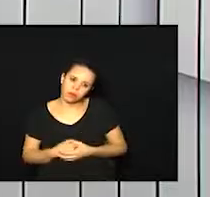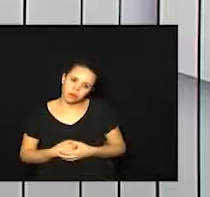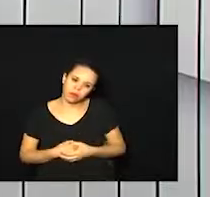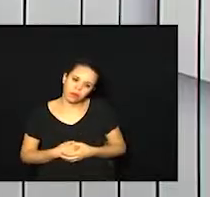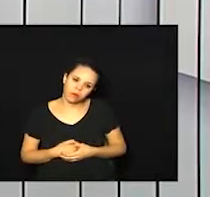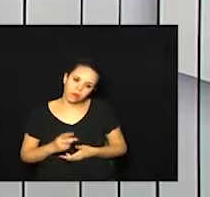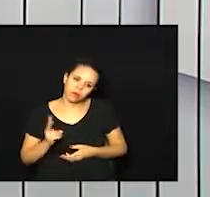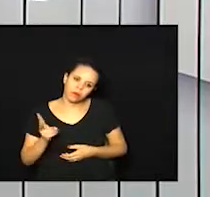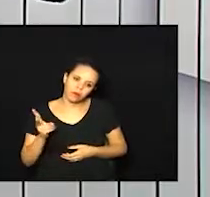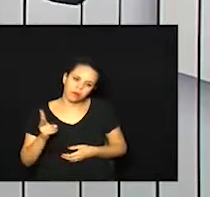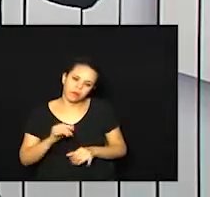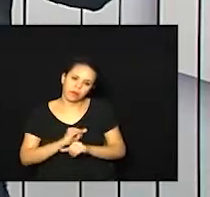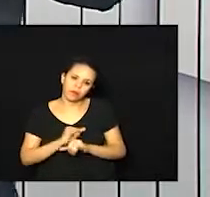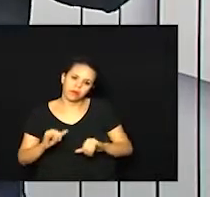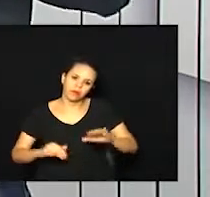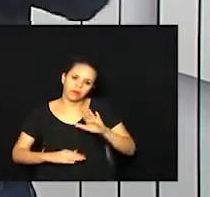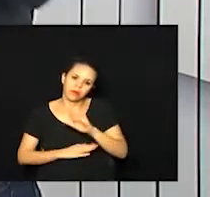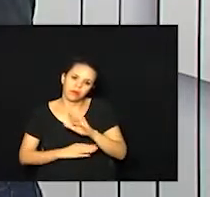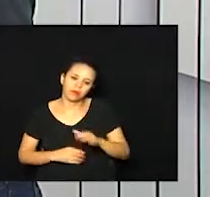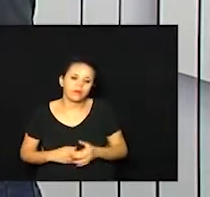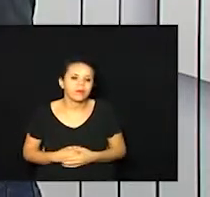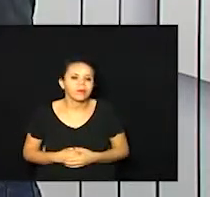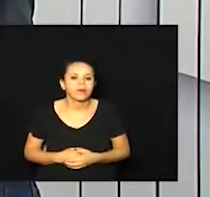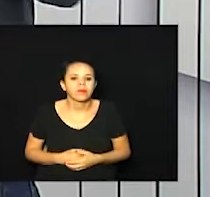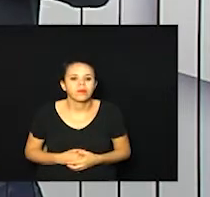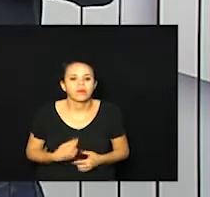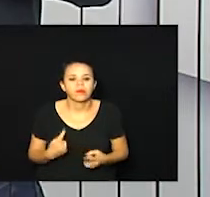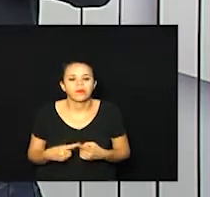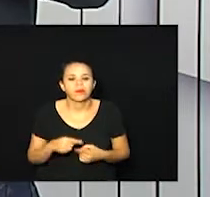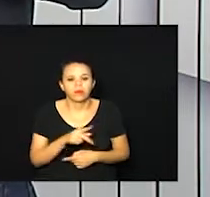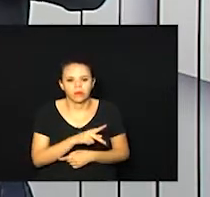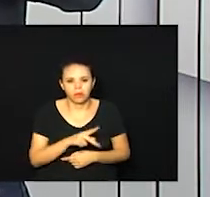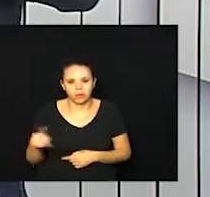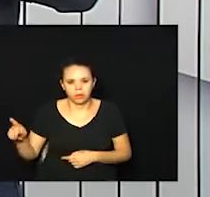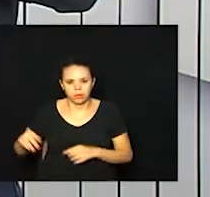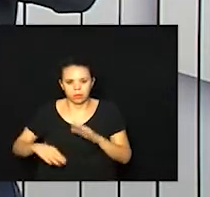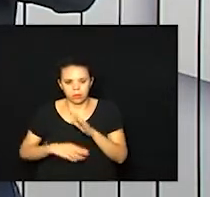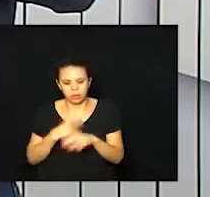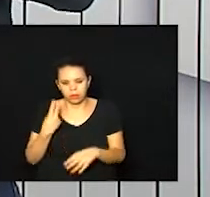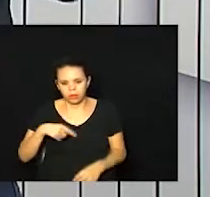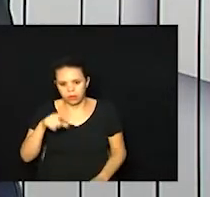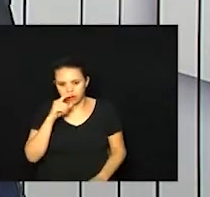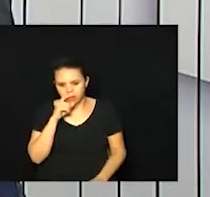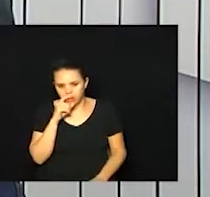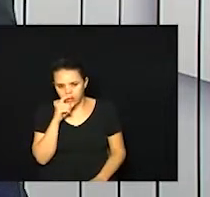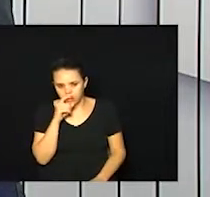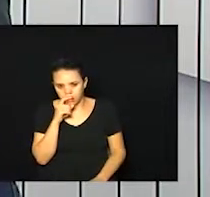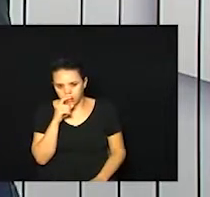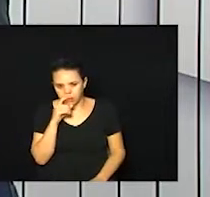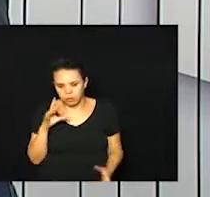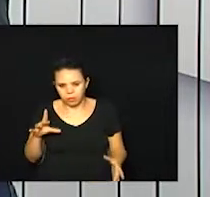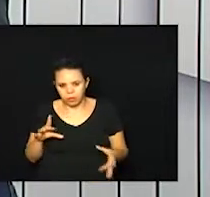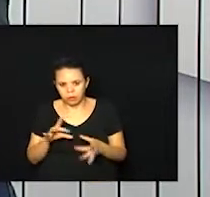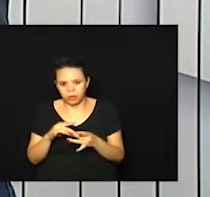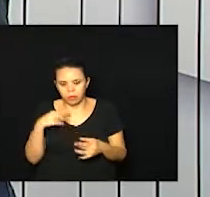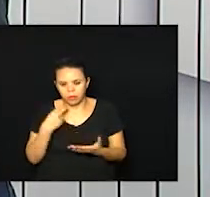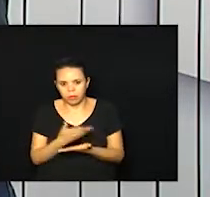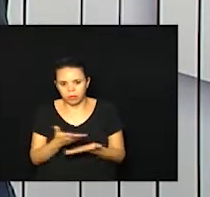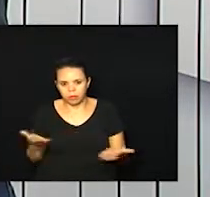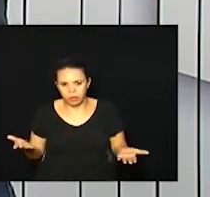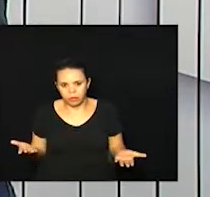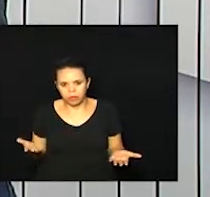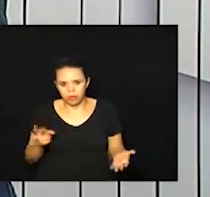gente segue aqui com as notícias do Legislativo, porque o presidente aqui da Câmara, o vereador Zé Carlos, quer unir os parlamentares da